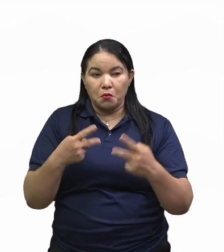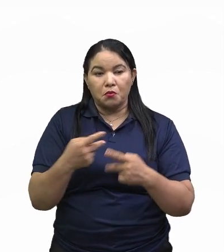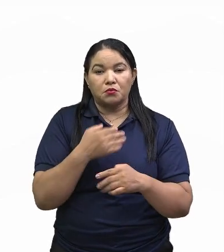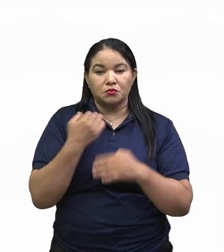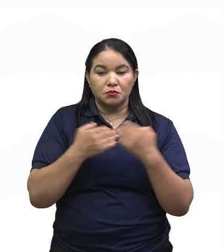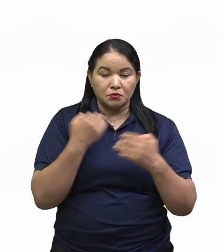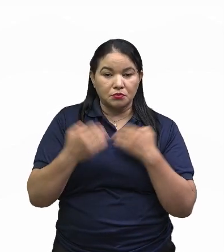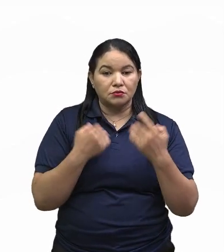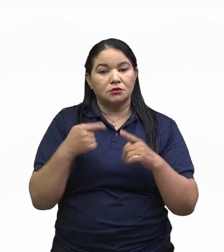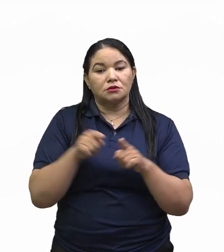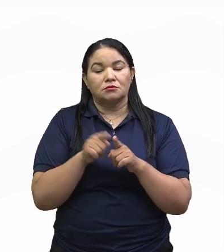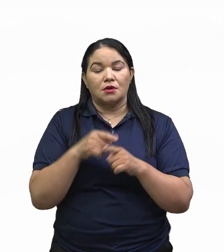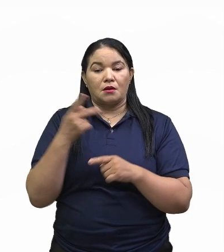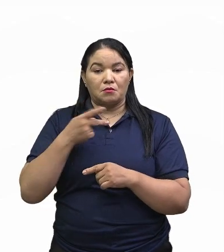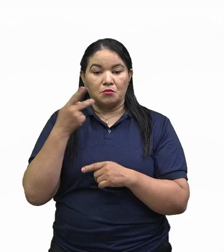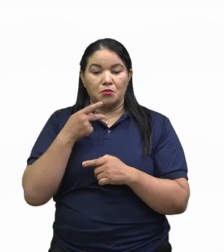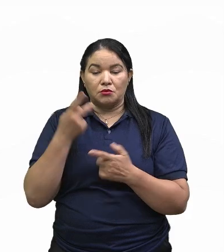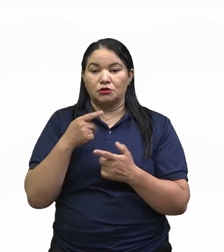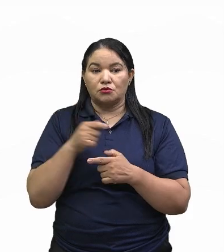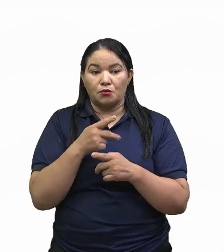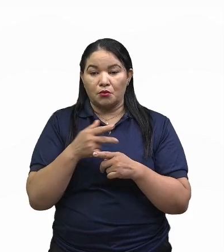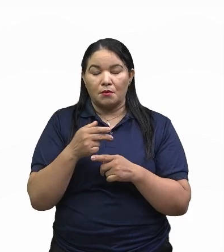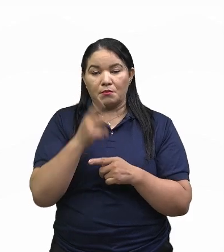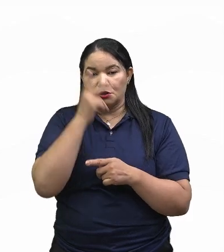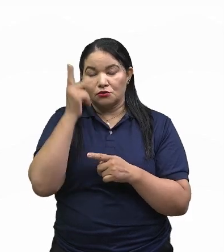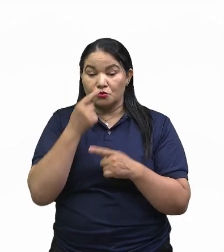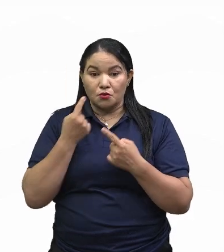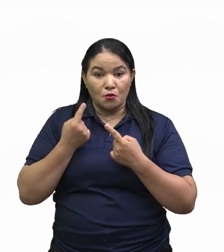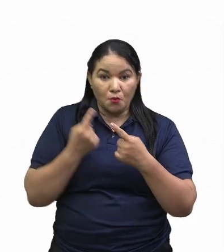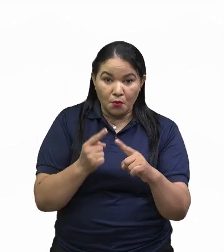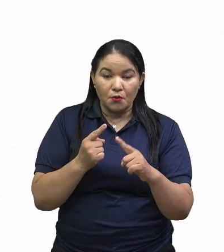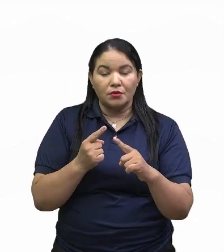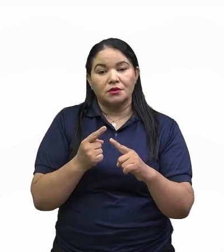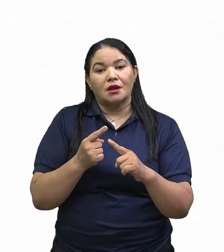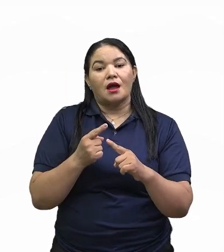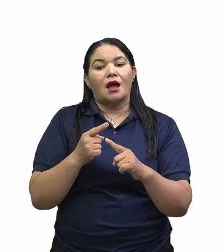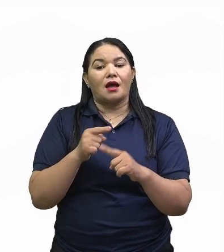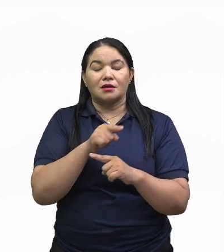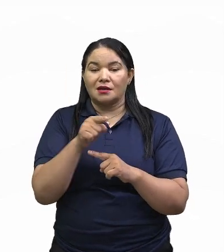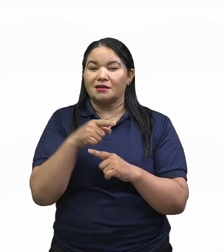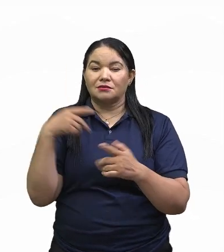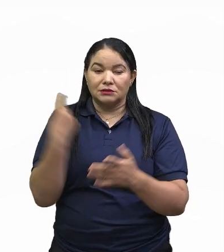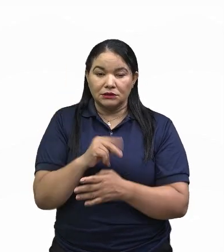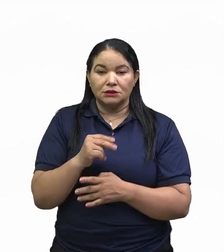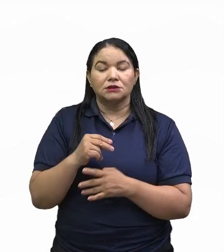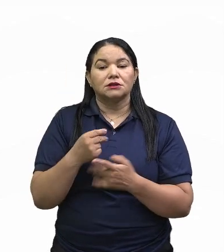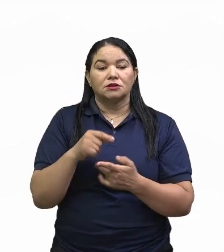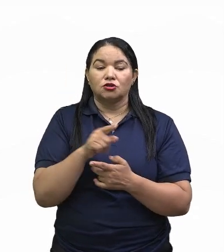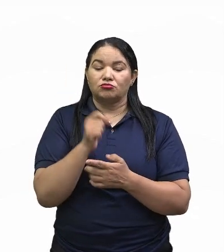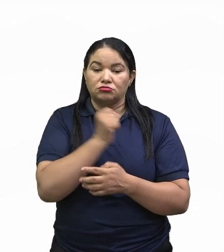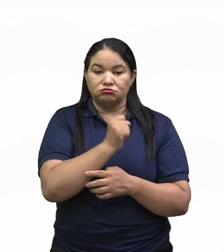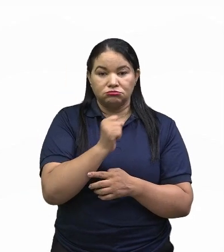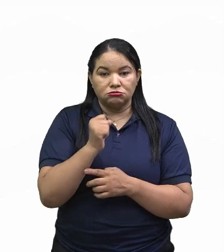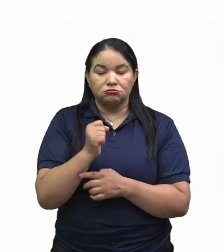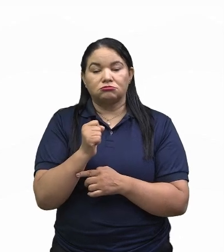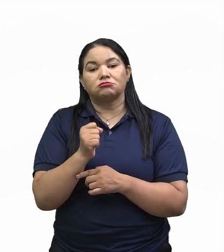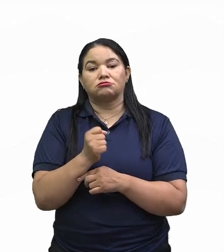radicalização política. Então, todos aqueles que se opunham ao novo regime, às novas ideias, eles acabavam